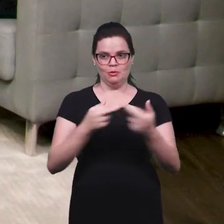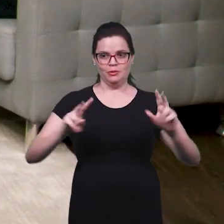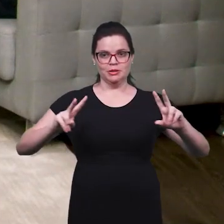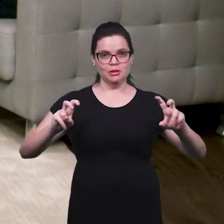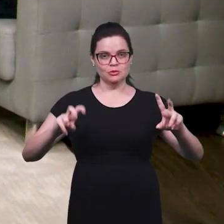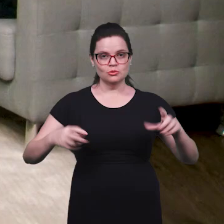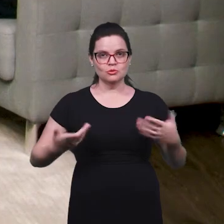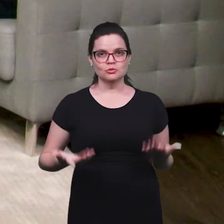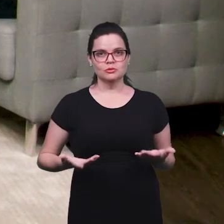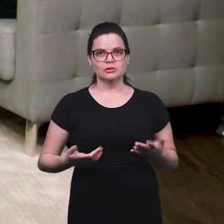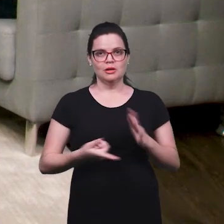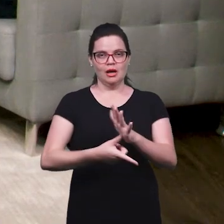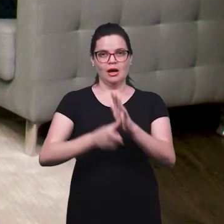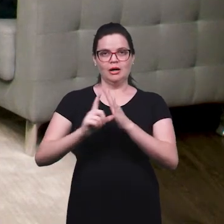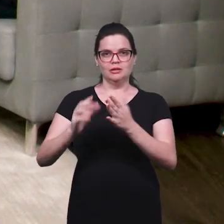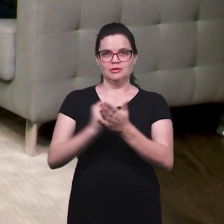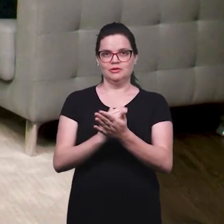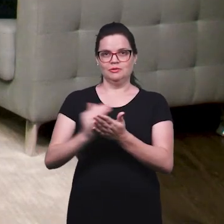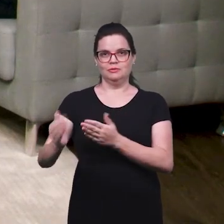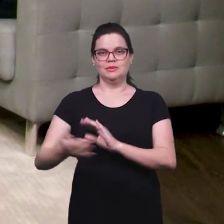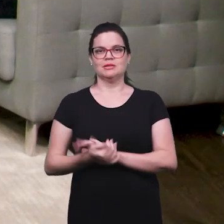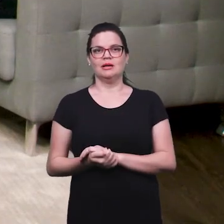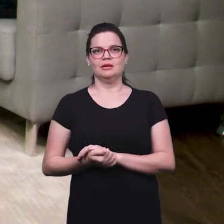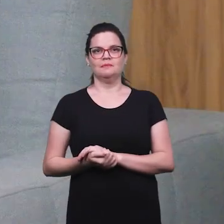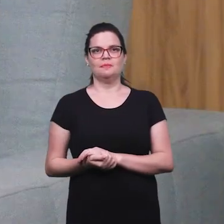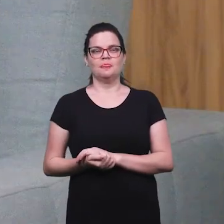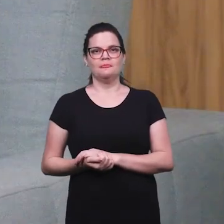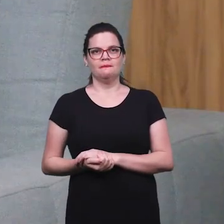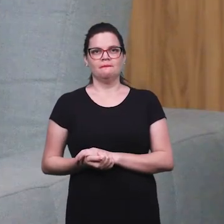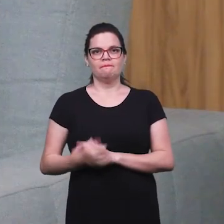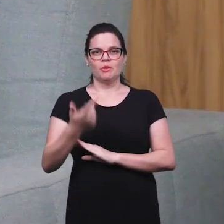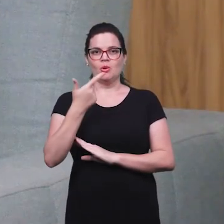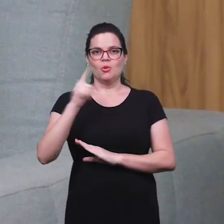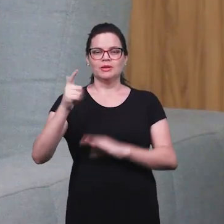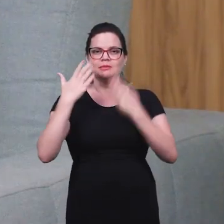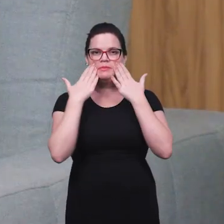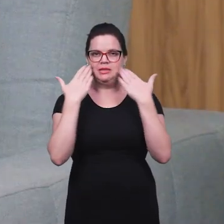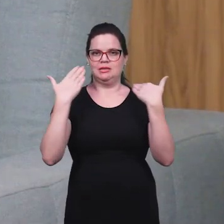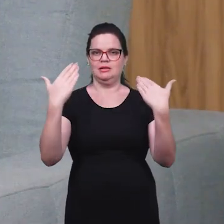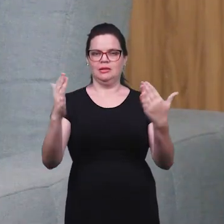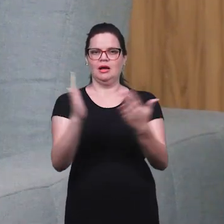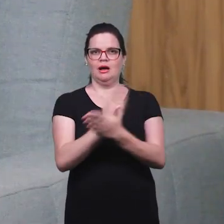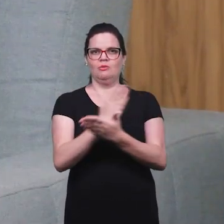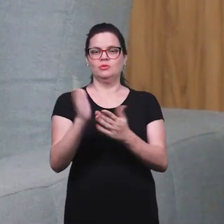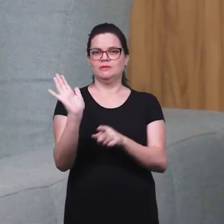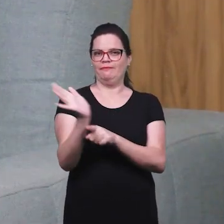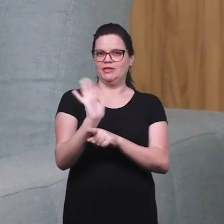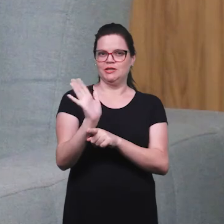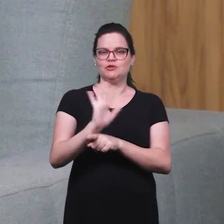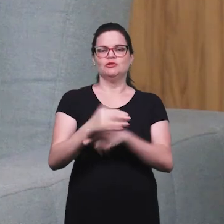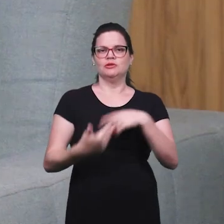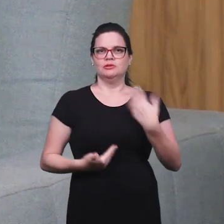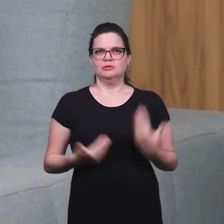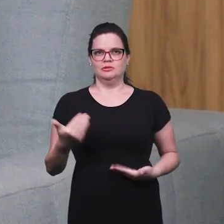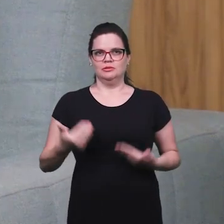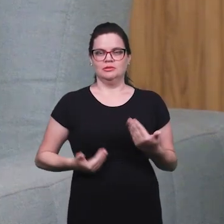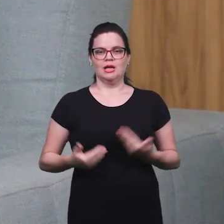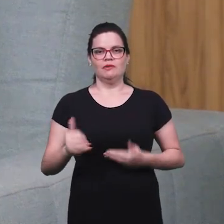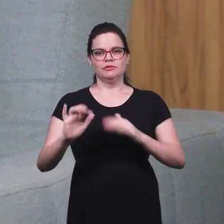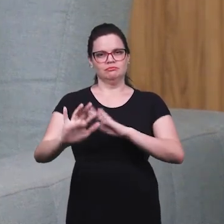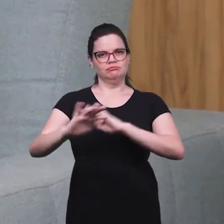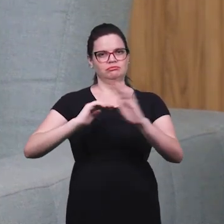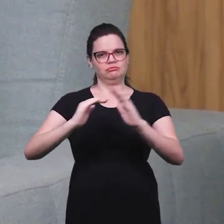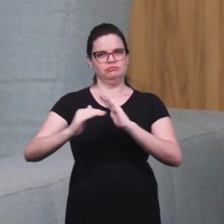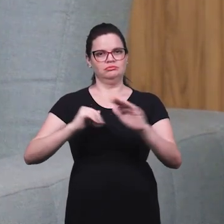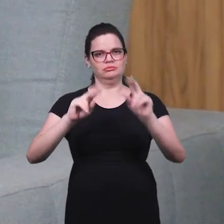deste assunto? Antes de nós passarmos aqui, porque agora nós vamos apresentar aqui alguns vídeos de irmãos que